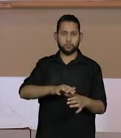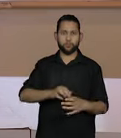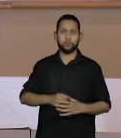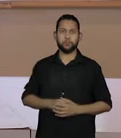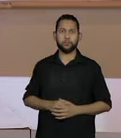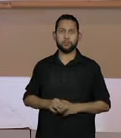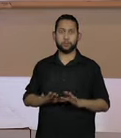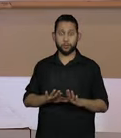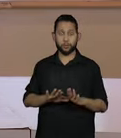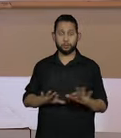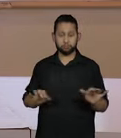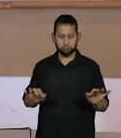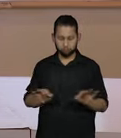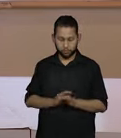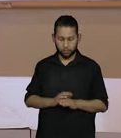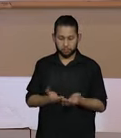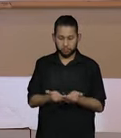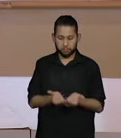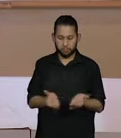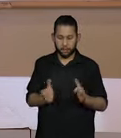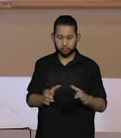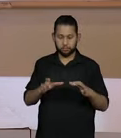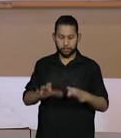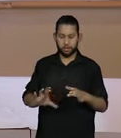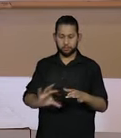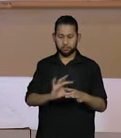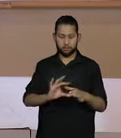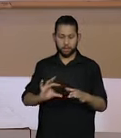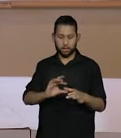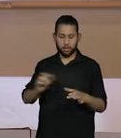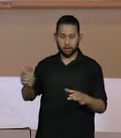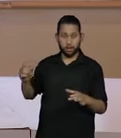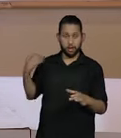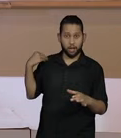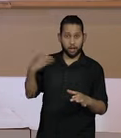Então nós temos o etanol.